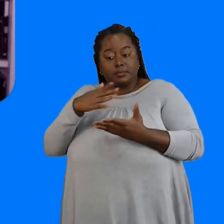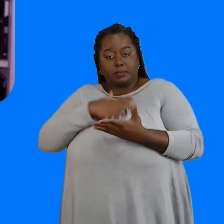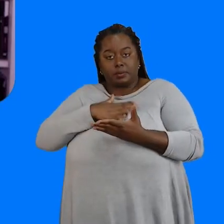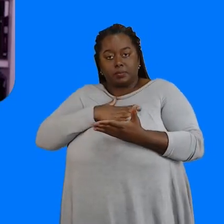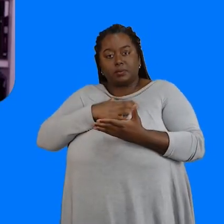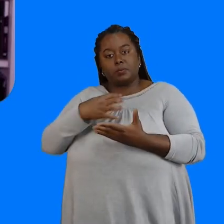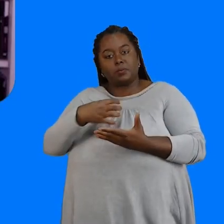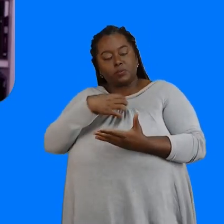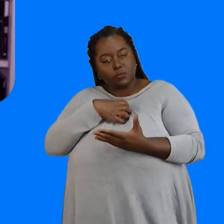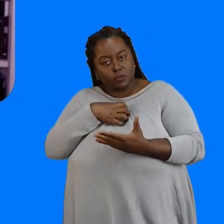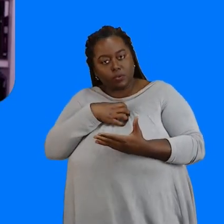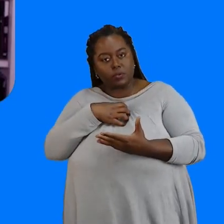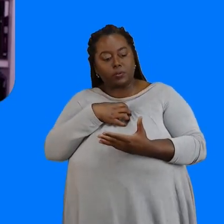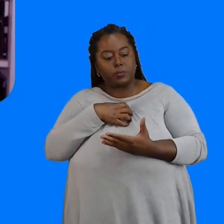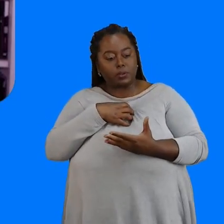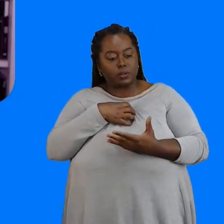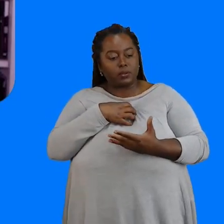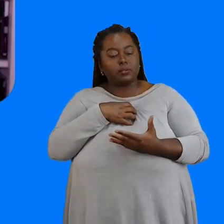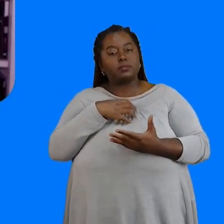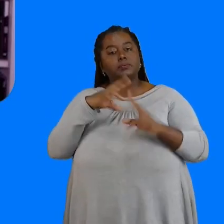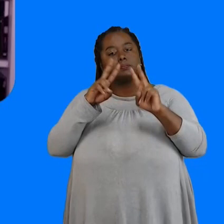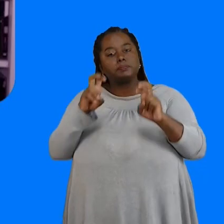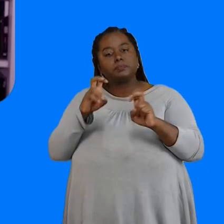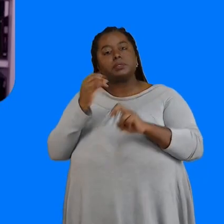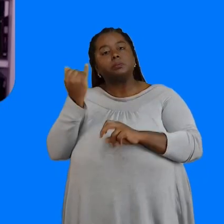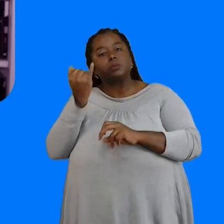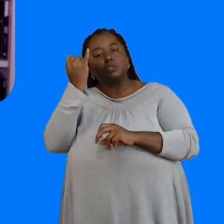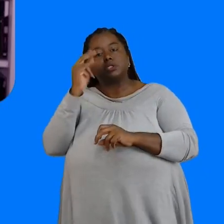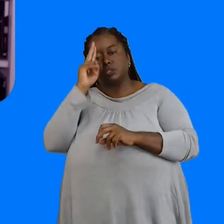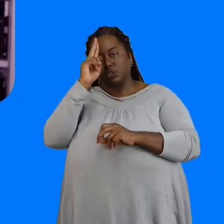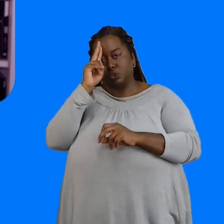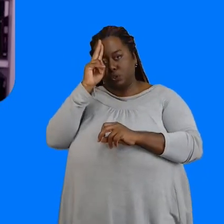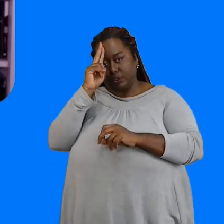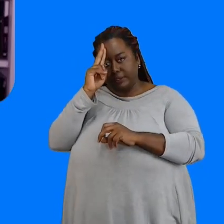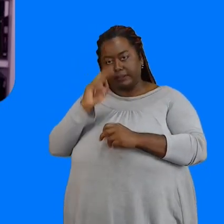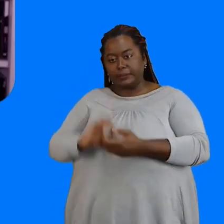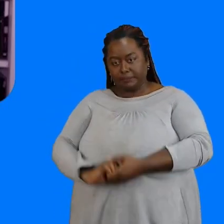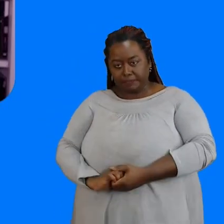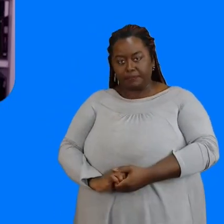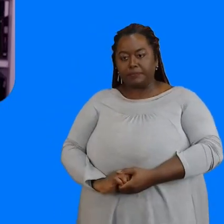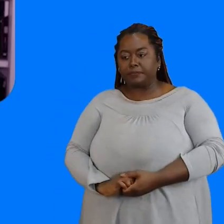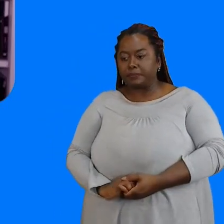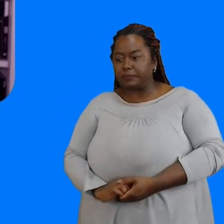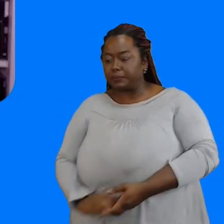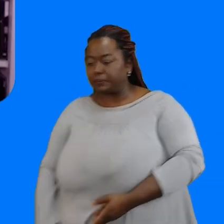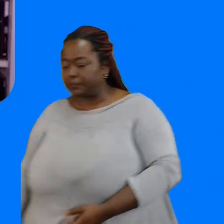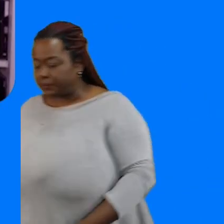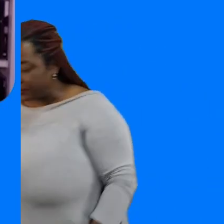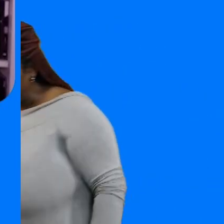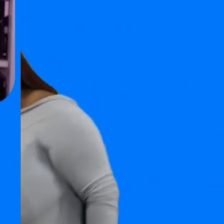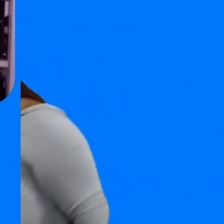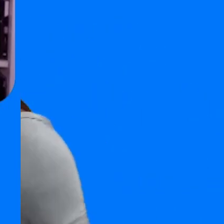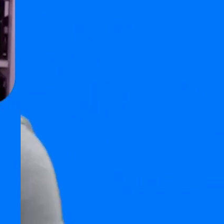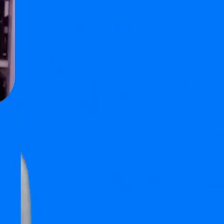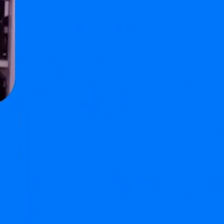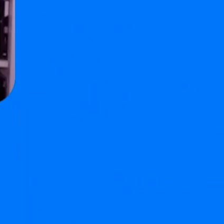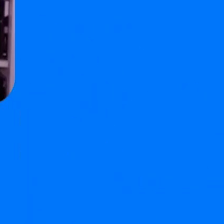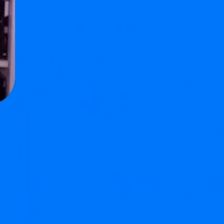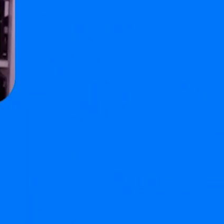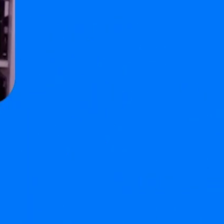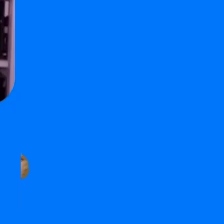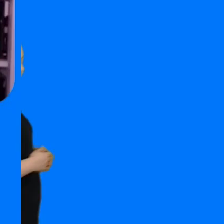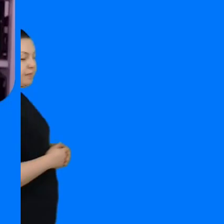sobre a importância das histórias. E isso levou-me a criar depois um programa que eu chamei de